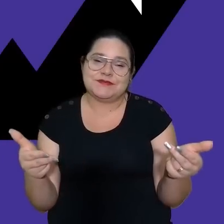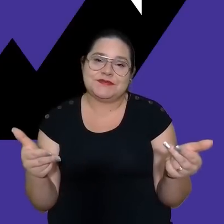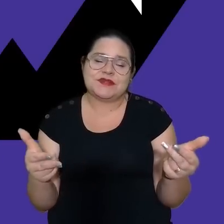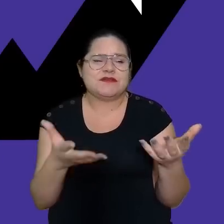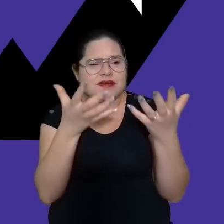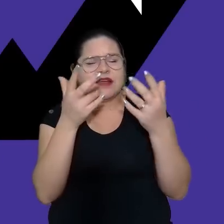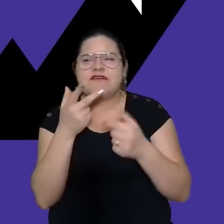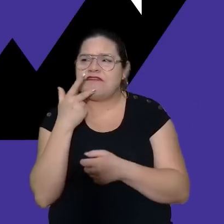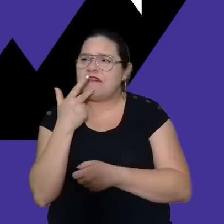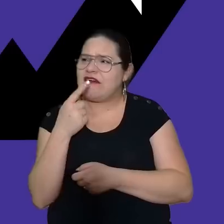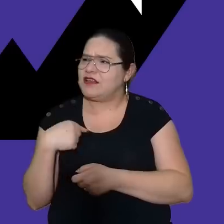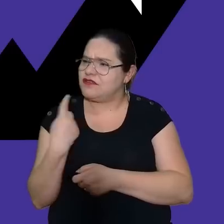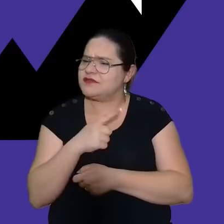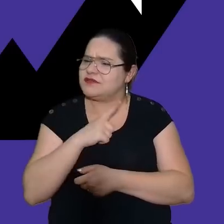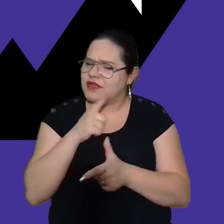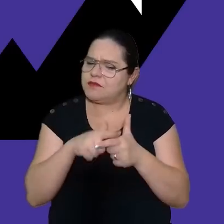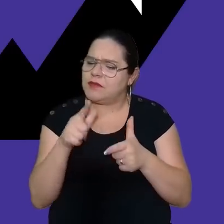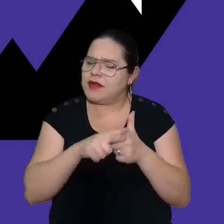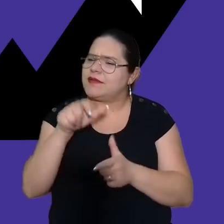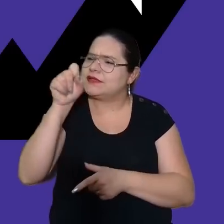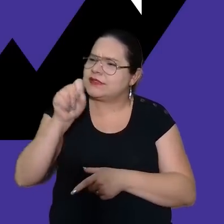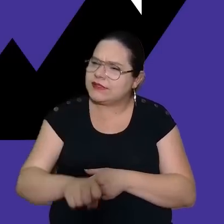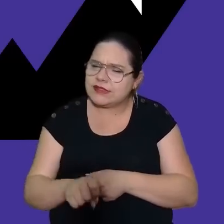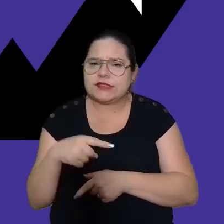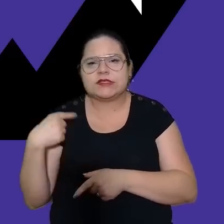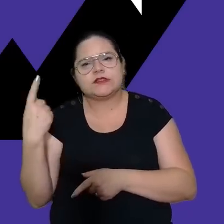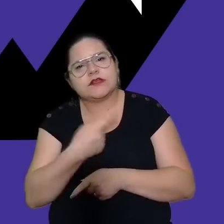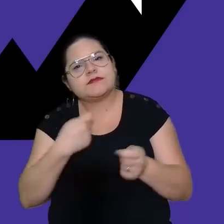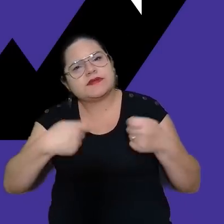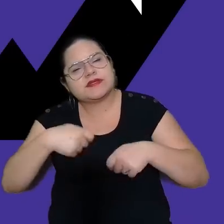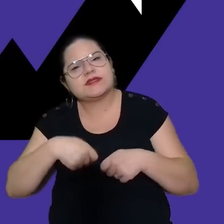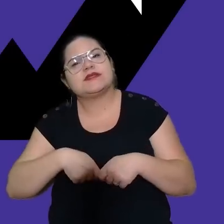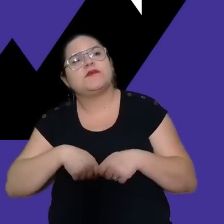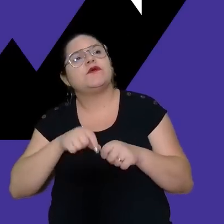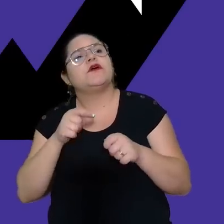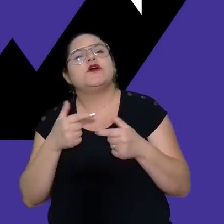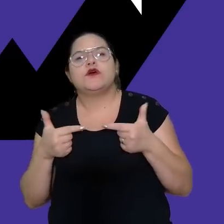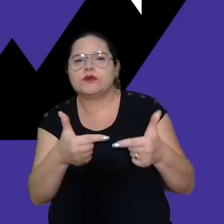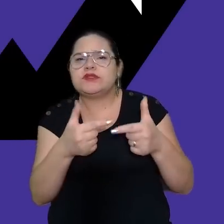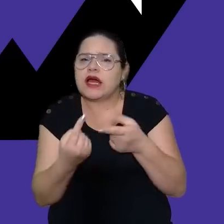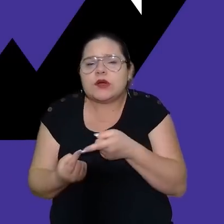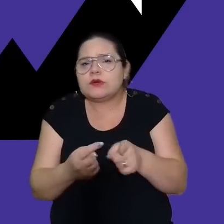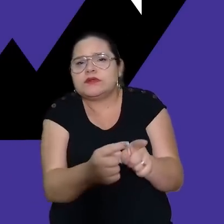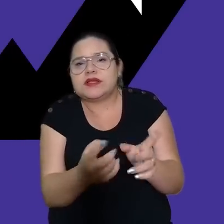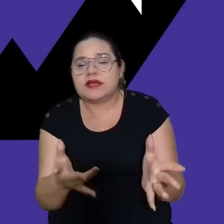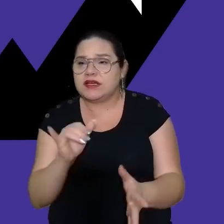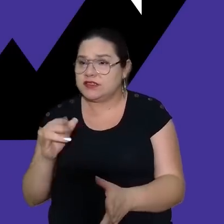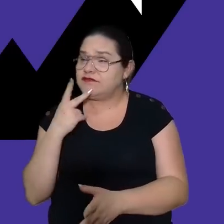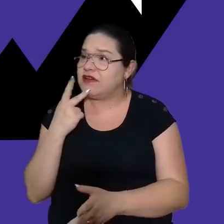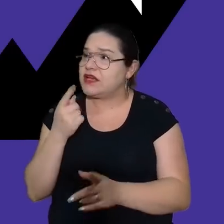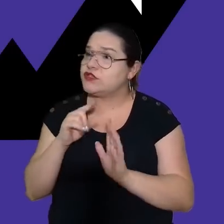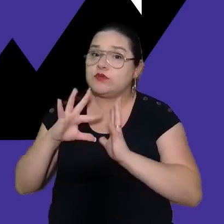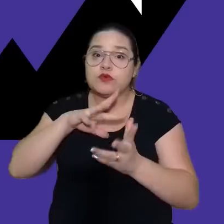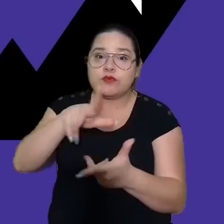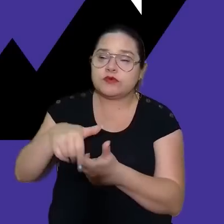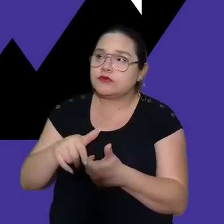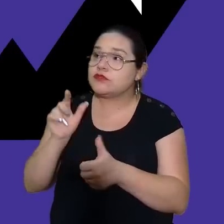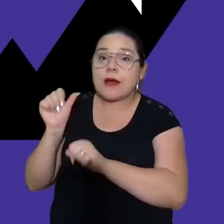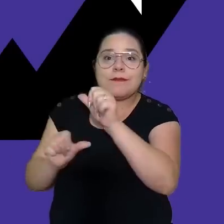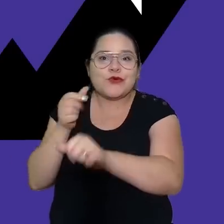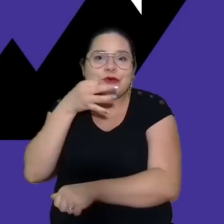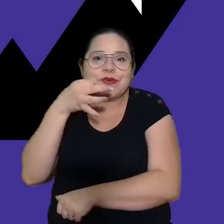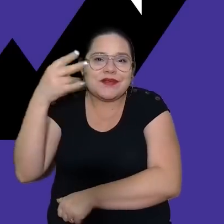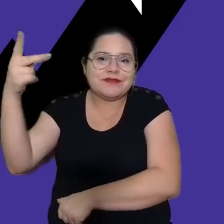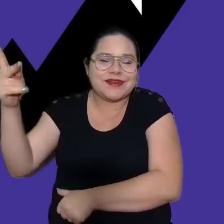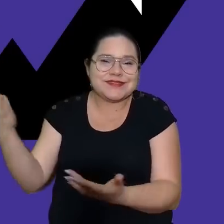alguns problemas e que simplesmente nós temos que atacar esses problemas. Se a gente falar isso para o mundo, já muda muito. Né?